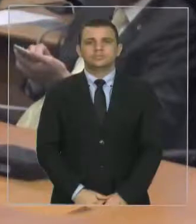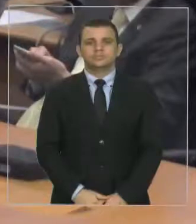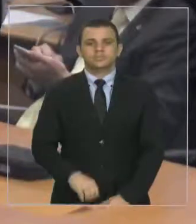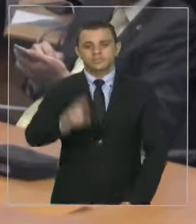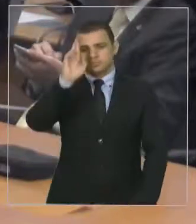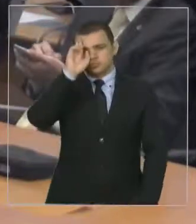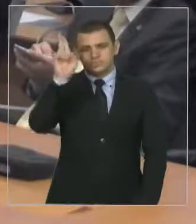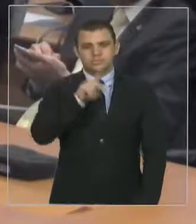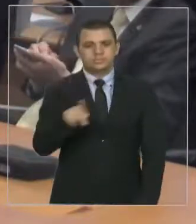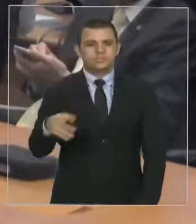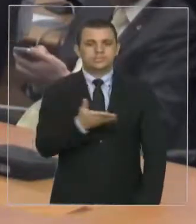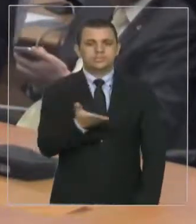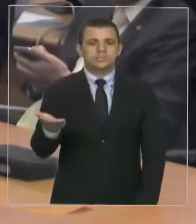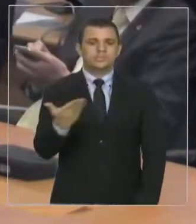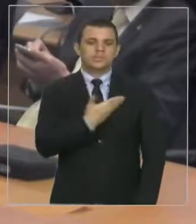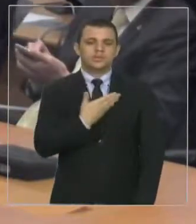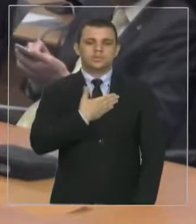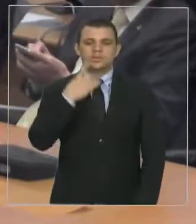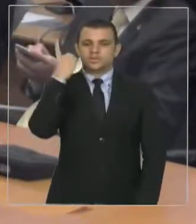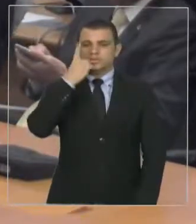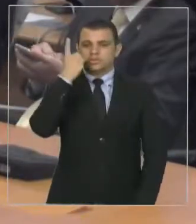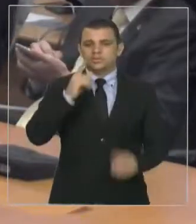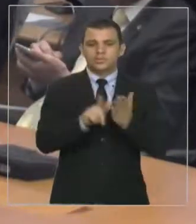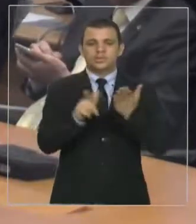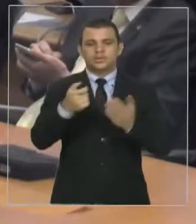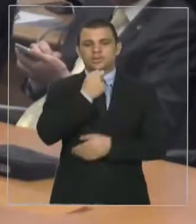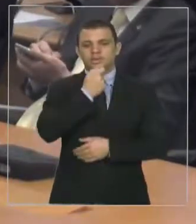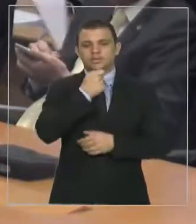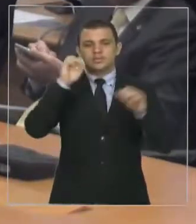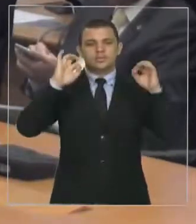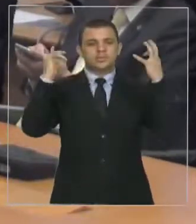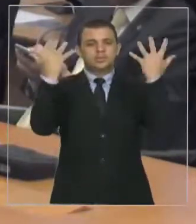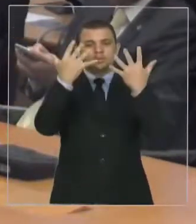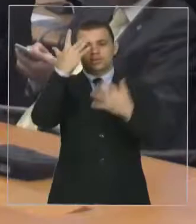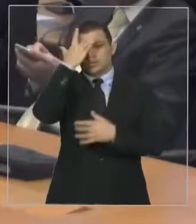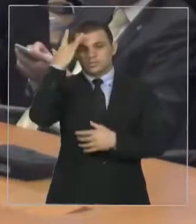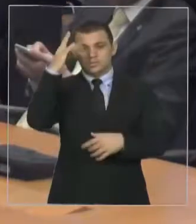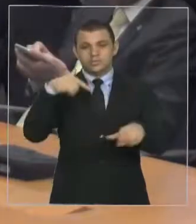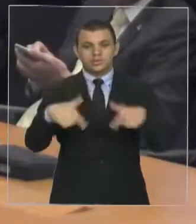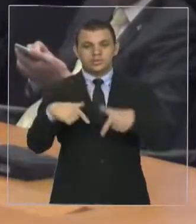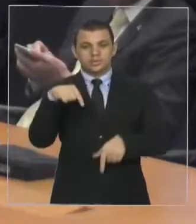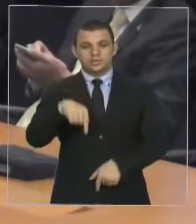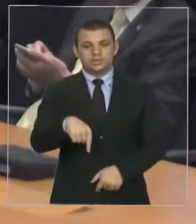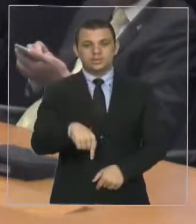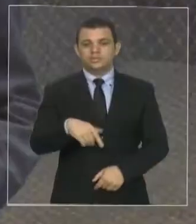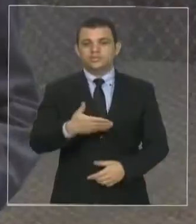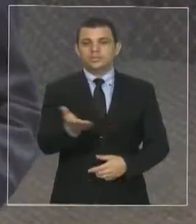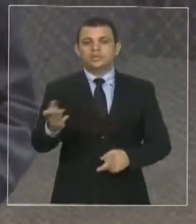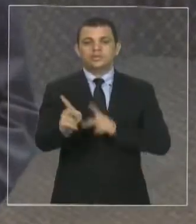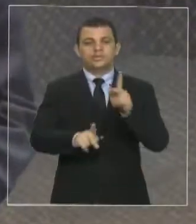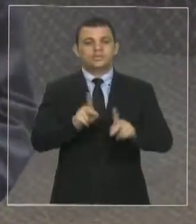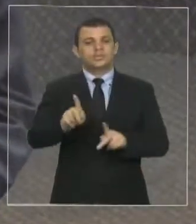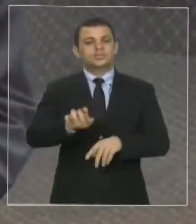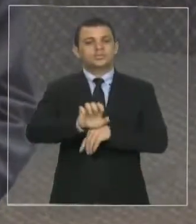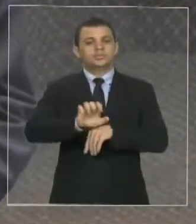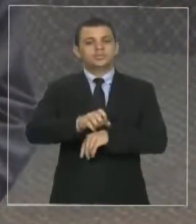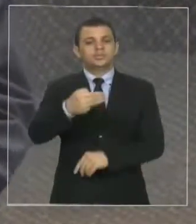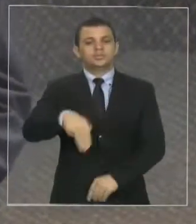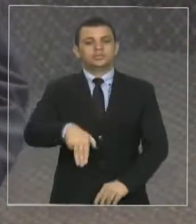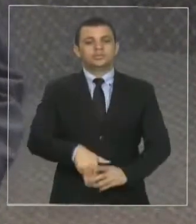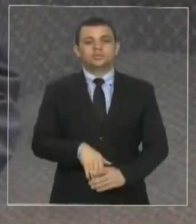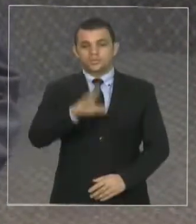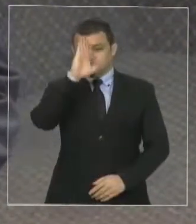Senhor presidente, colegas parlamentares, imprensa, galeria, servidores, povo do Maranhão, de maneira